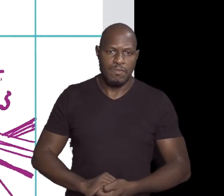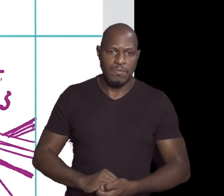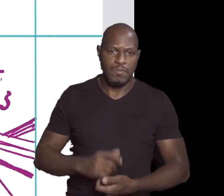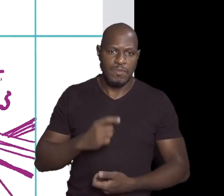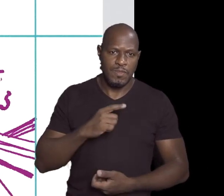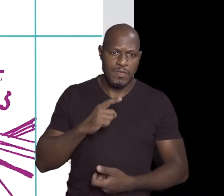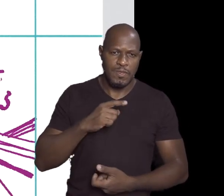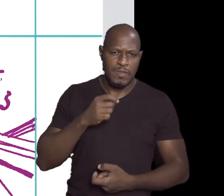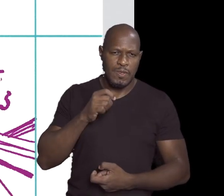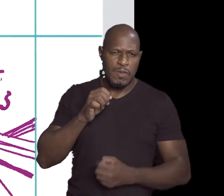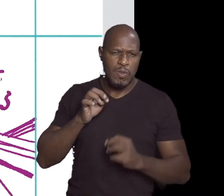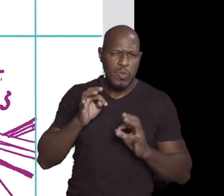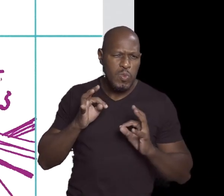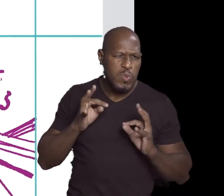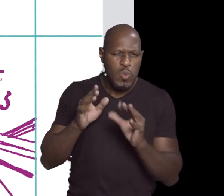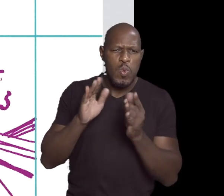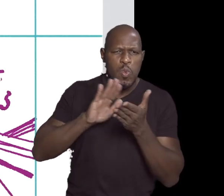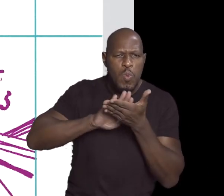passar tudo de uma vez aqui,